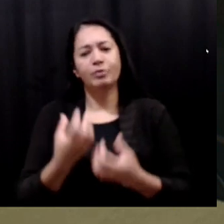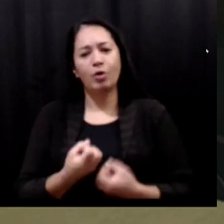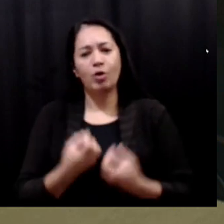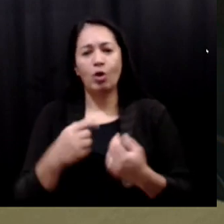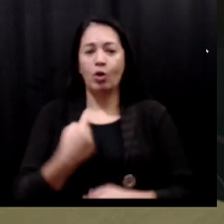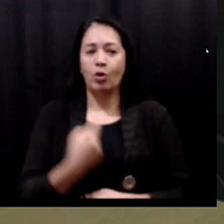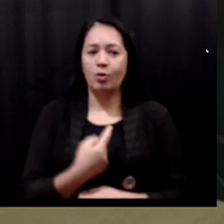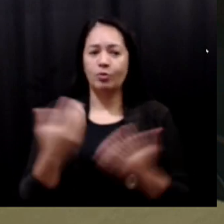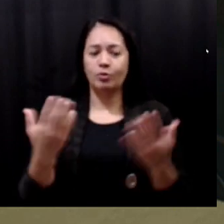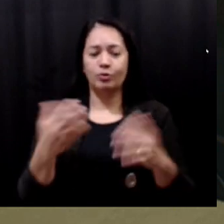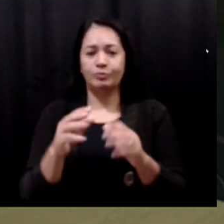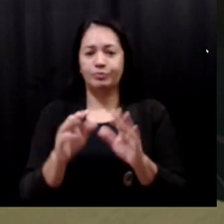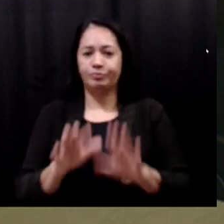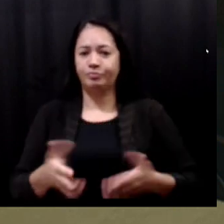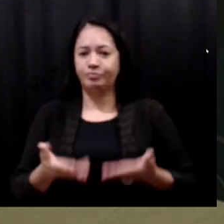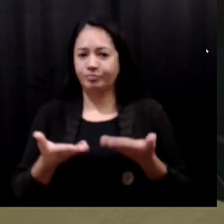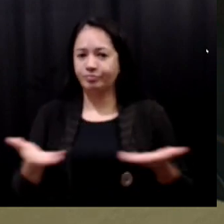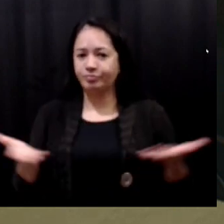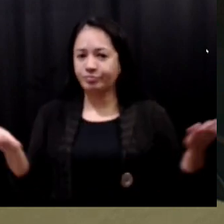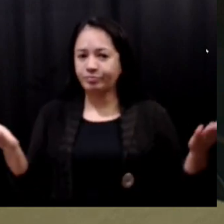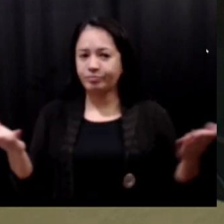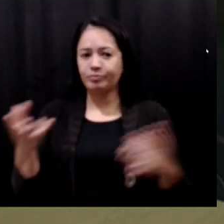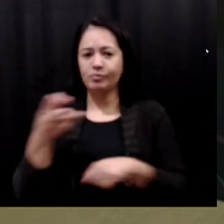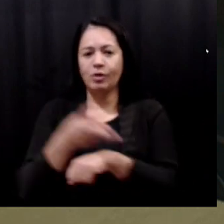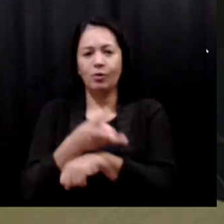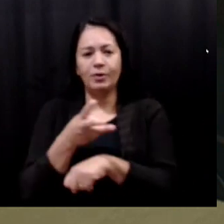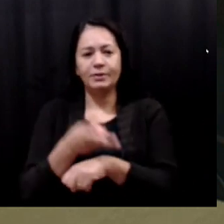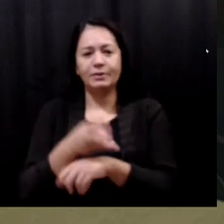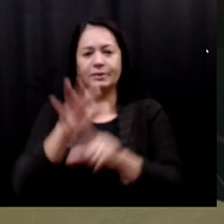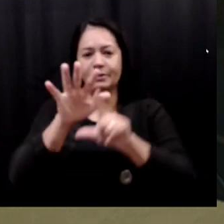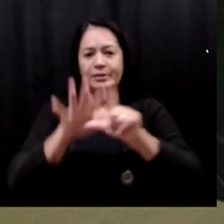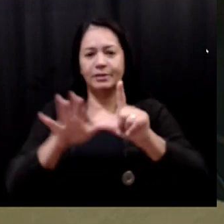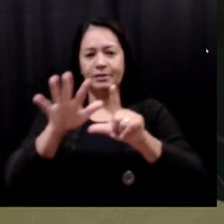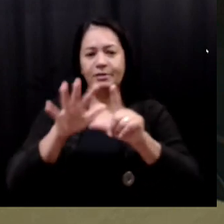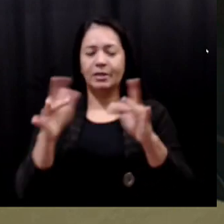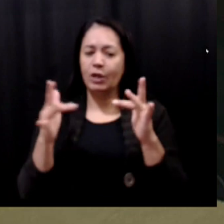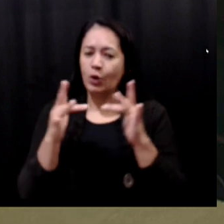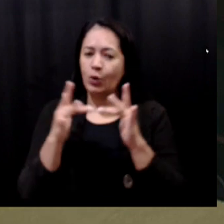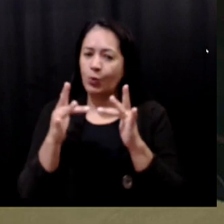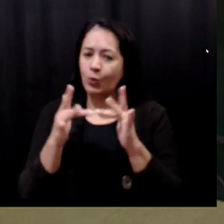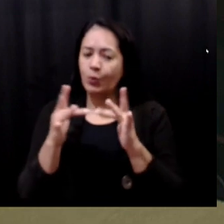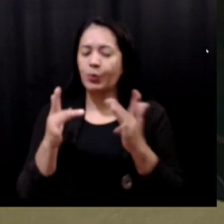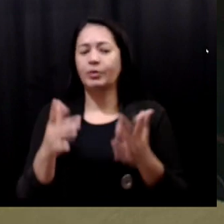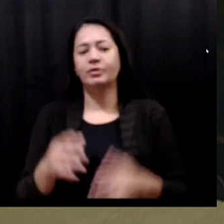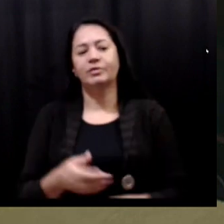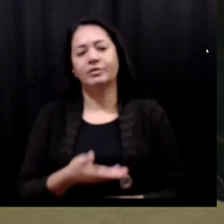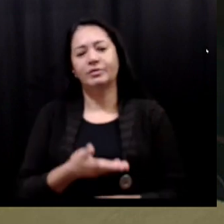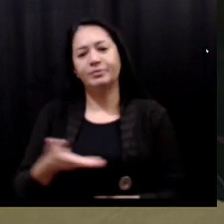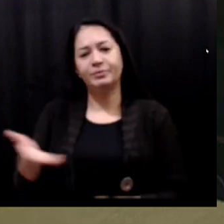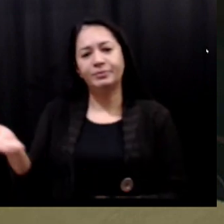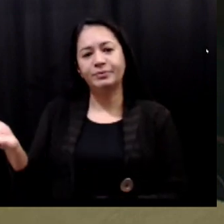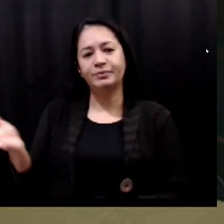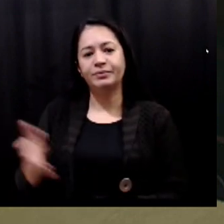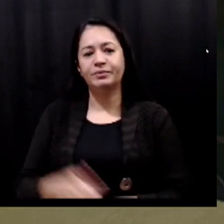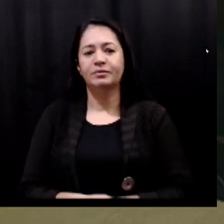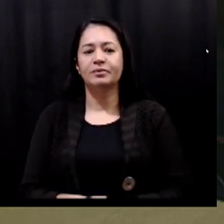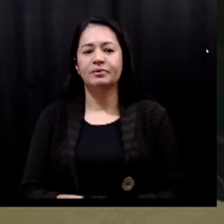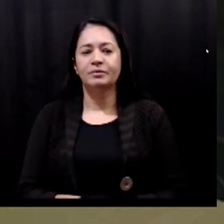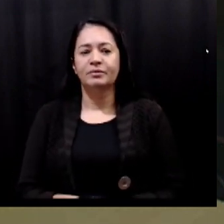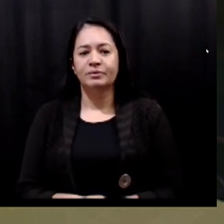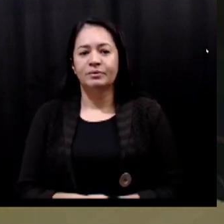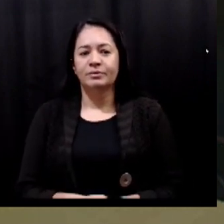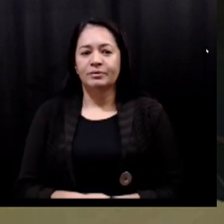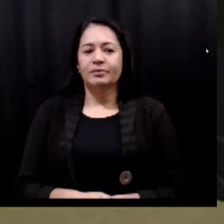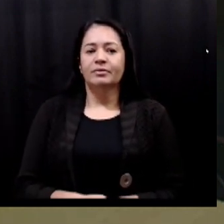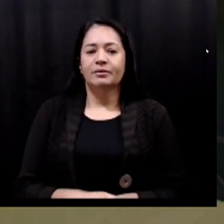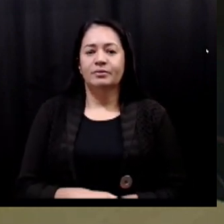tela, tem QR Code, tem WhatsApp para você. Entre em contato com a nossa produção, 19 97829 3776. A gente